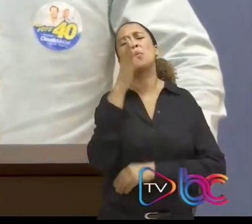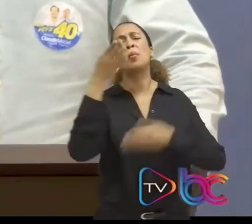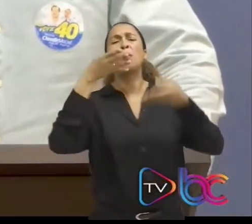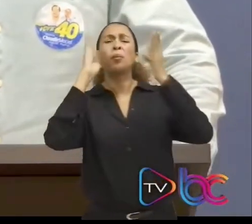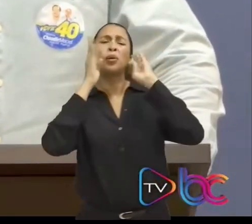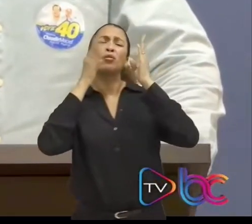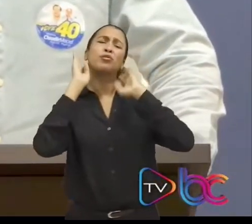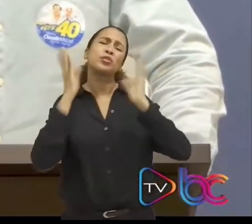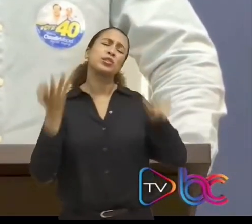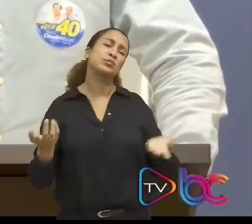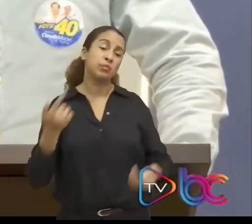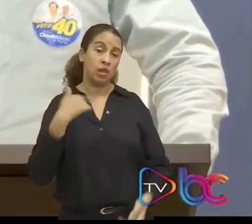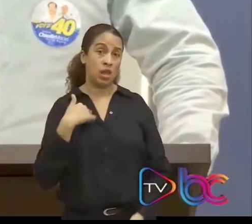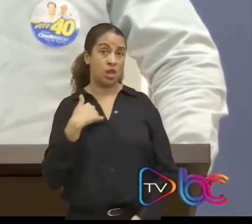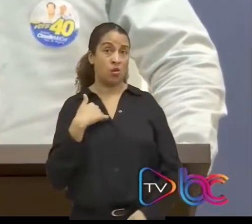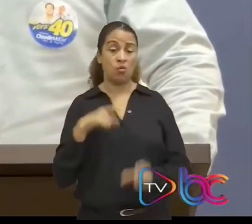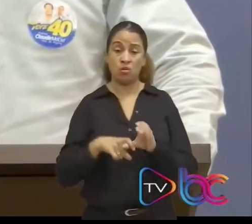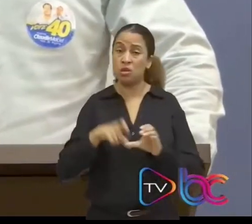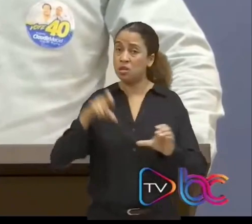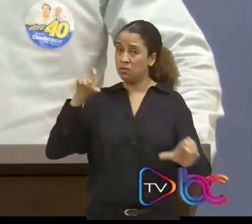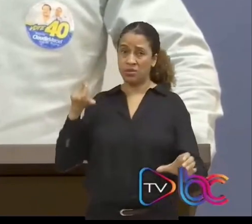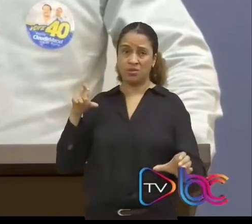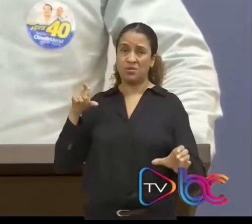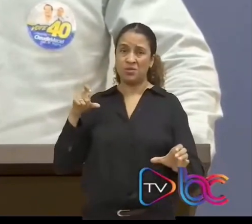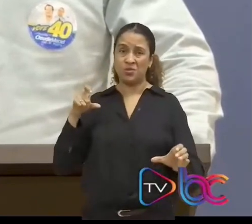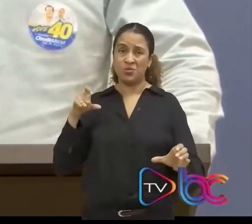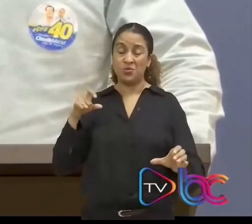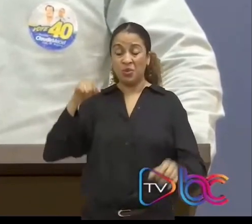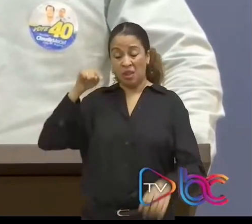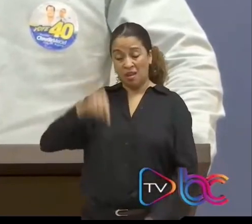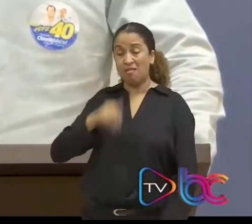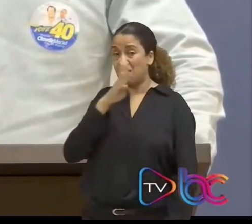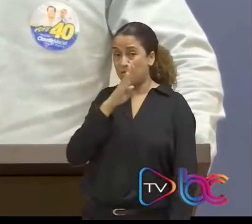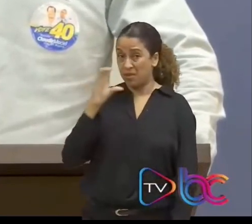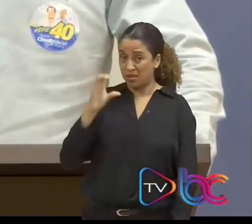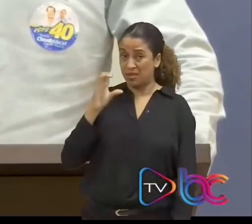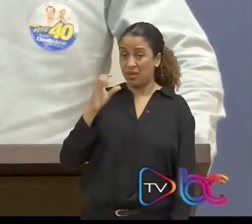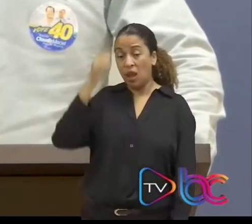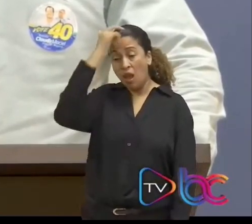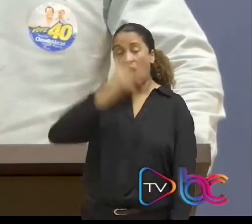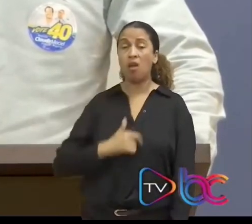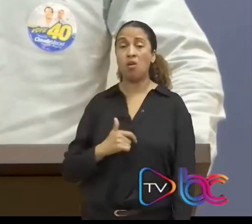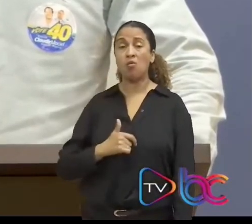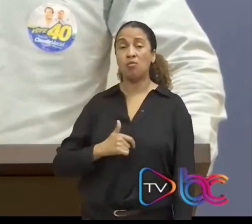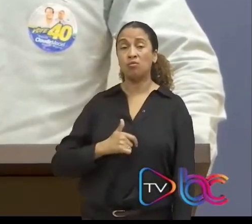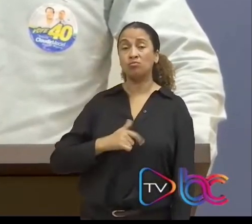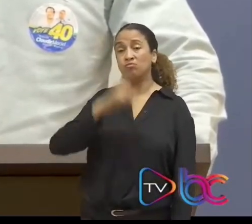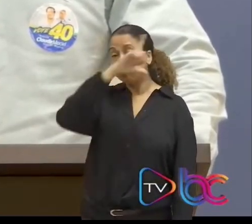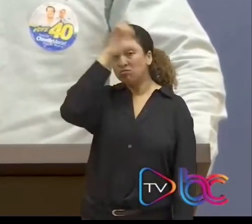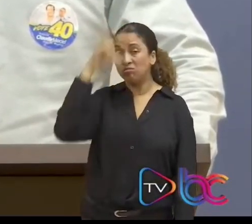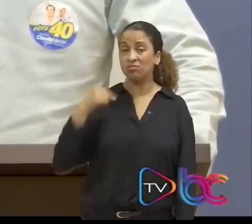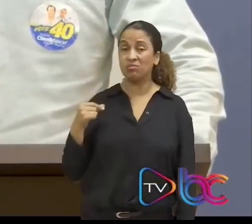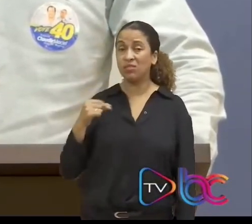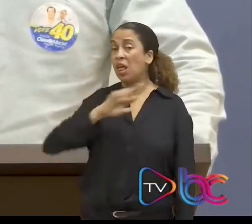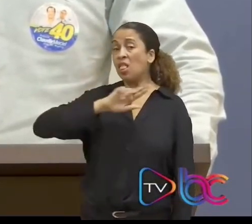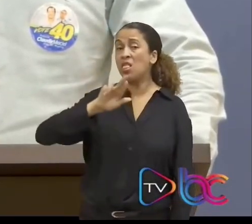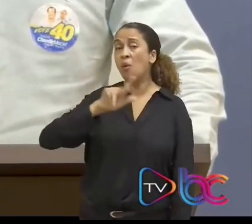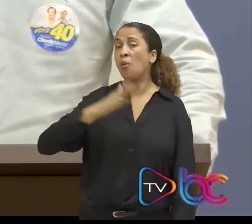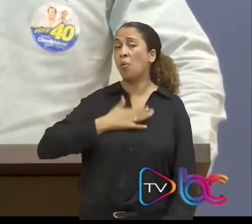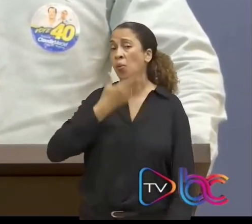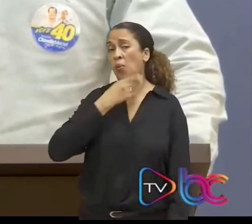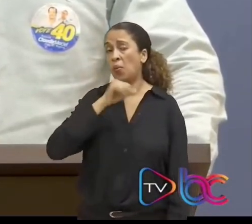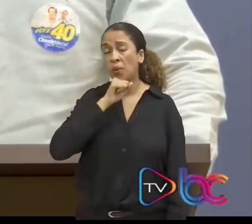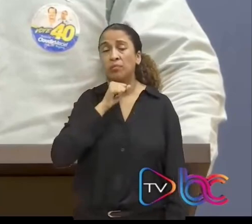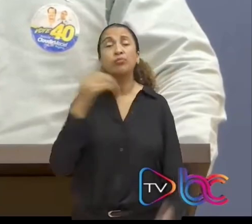quero dizer que eu sou uma candidata independente. A candidata a prefeita em Balneário Camboriú sou eu, Juliana Pavan, que inclusive vai fazer um